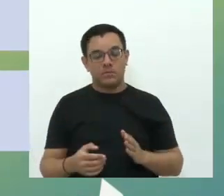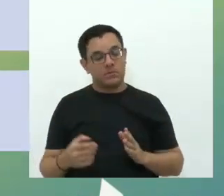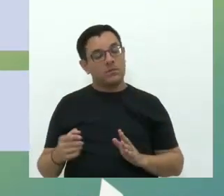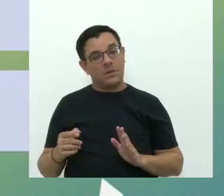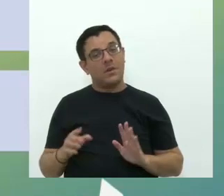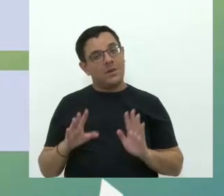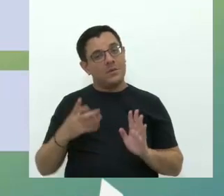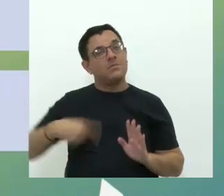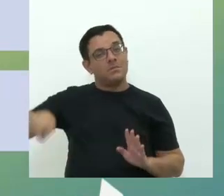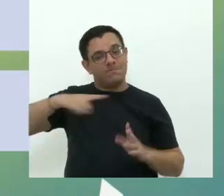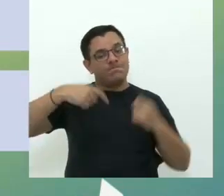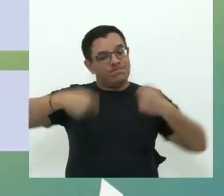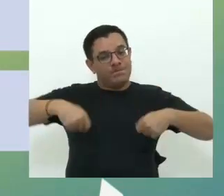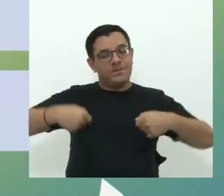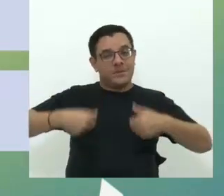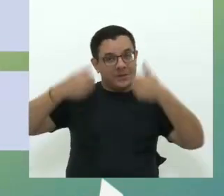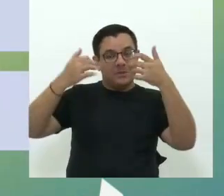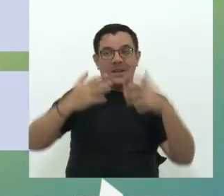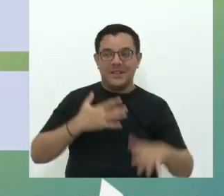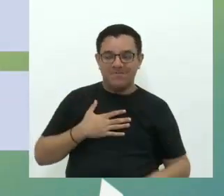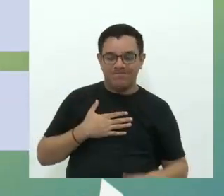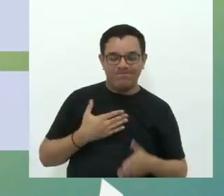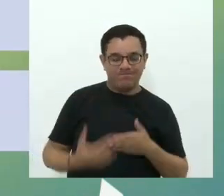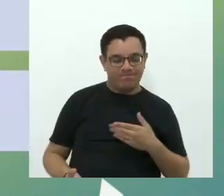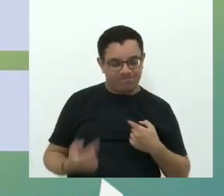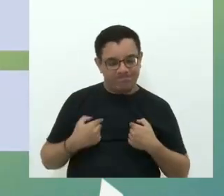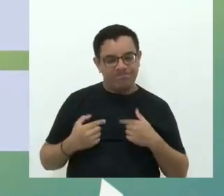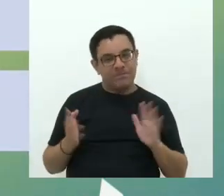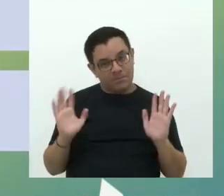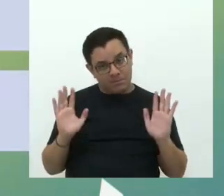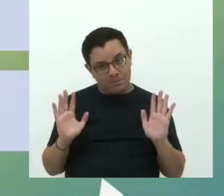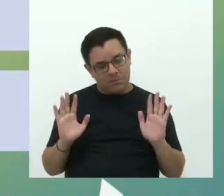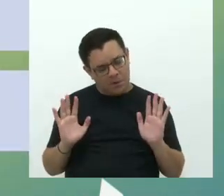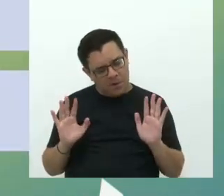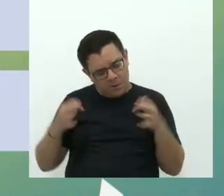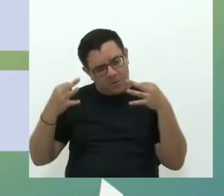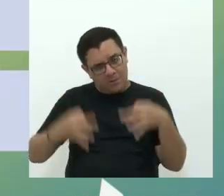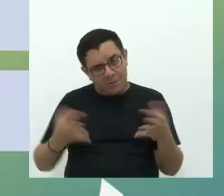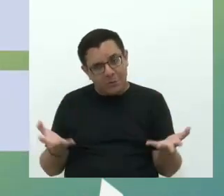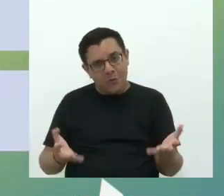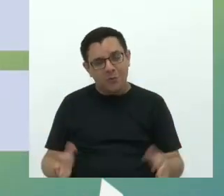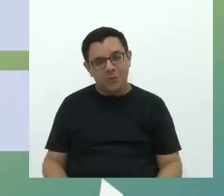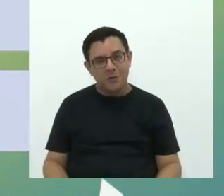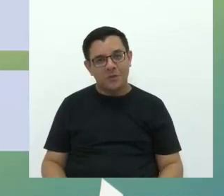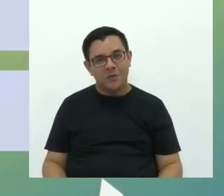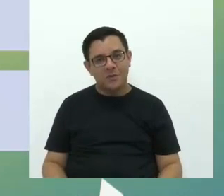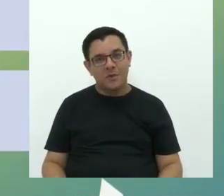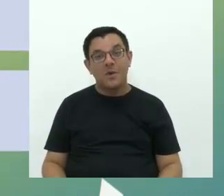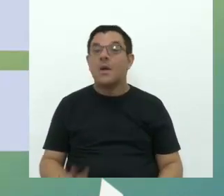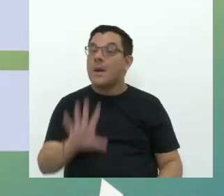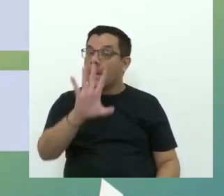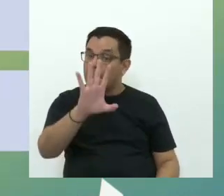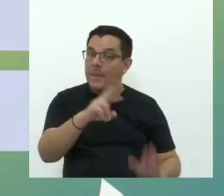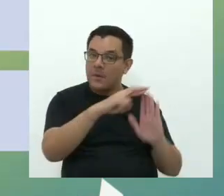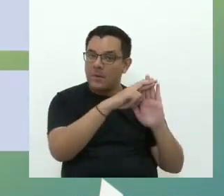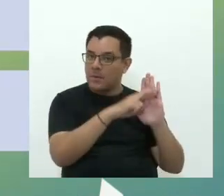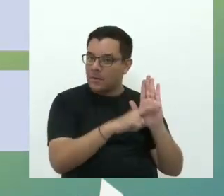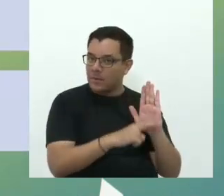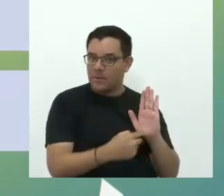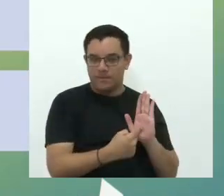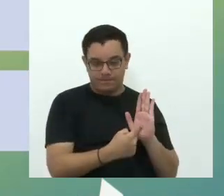nossas derrotas então sim é justo que a gente perca mas a gente tem que perder dentro das regras do